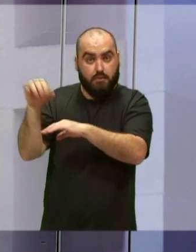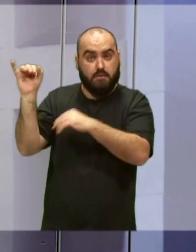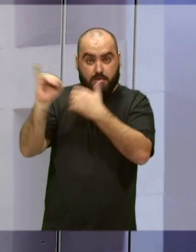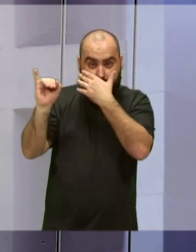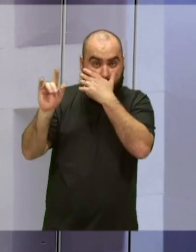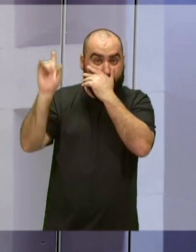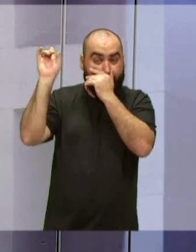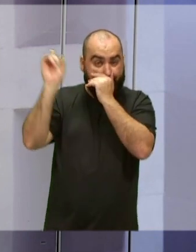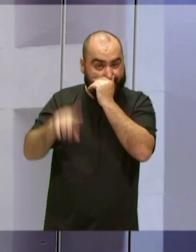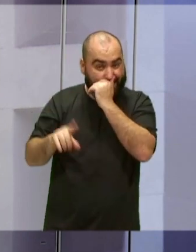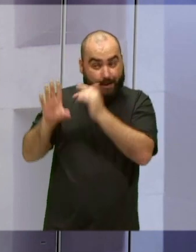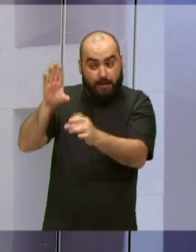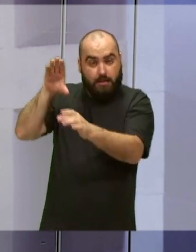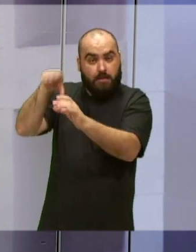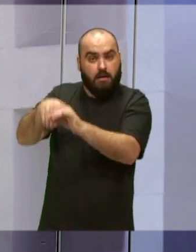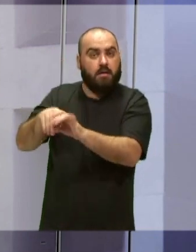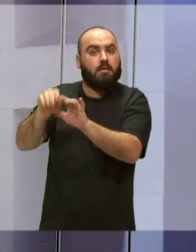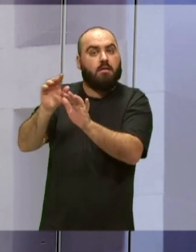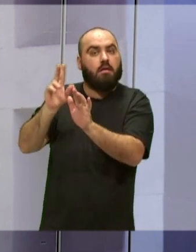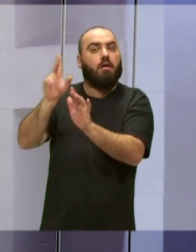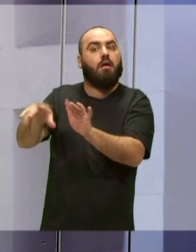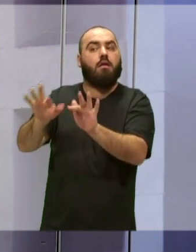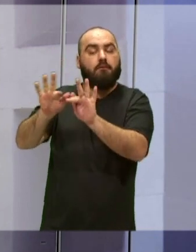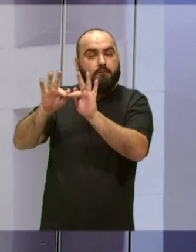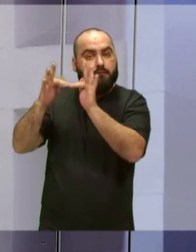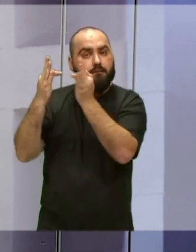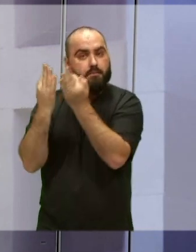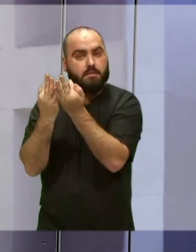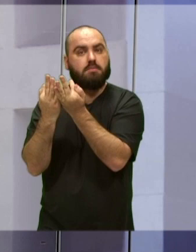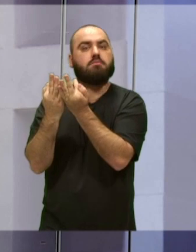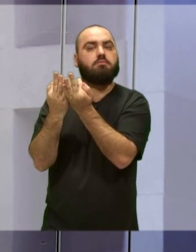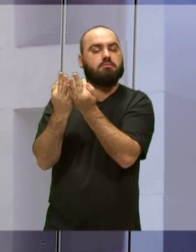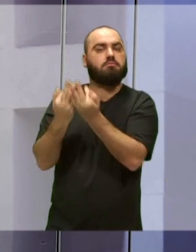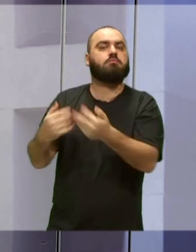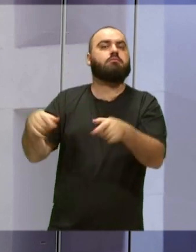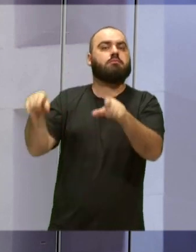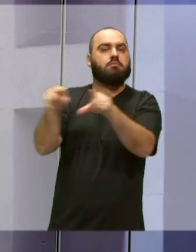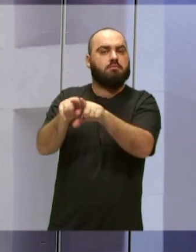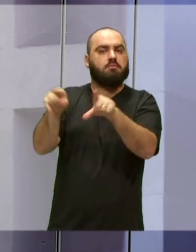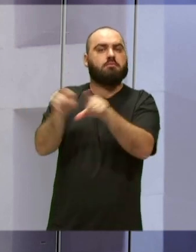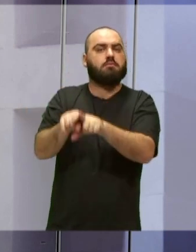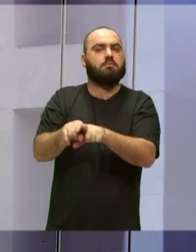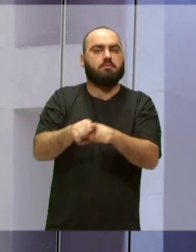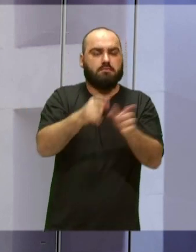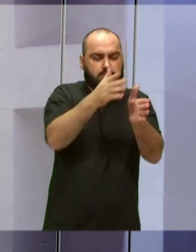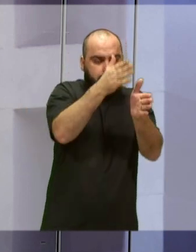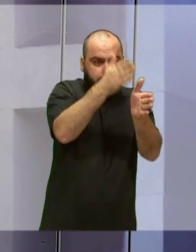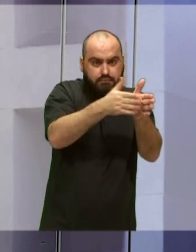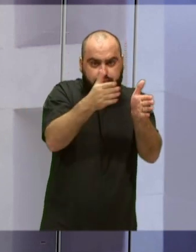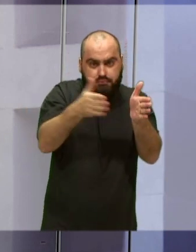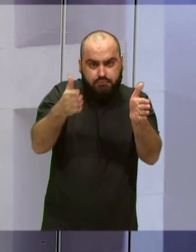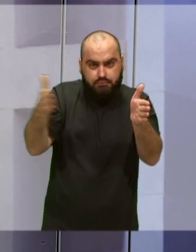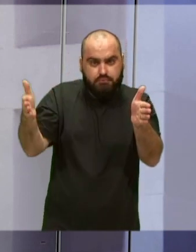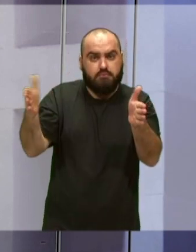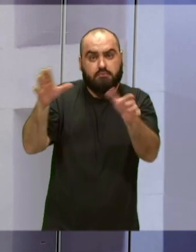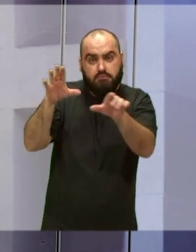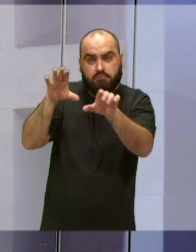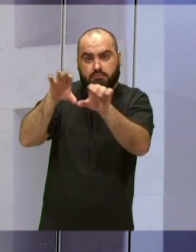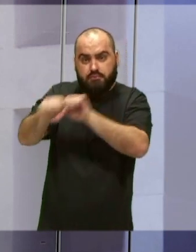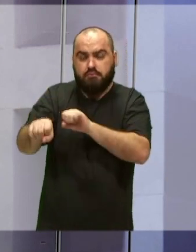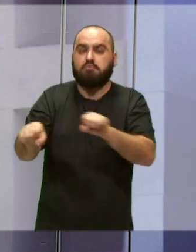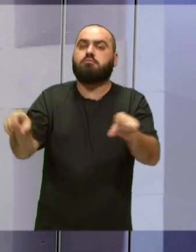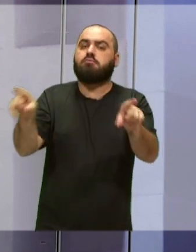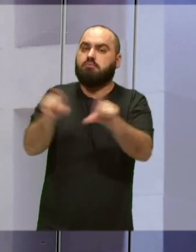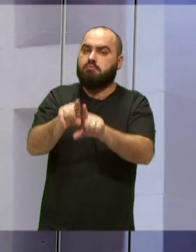somente a questão Econômica é parte da nossa história é parte de todo esse processo de formação e